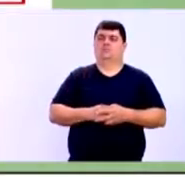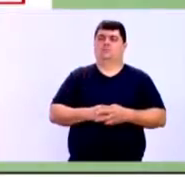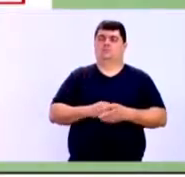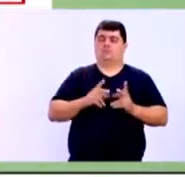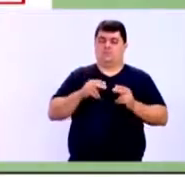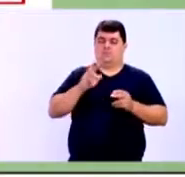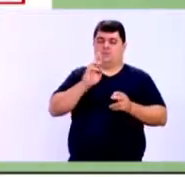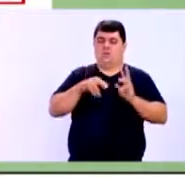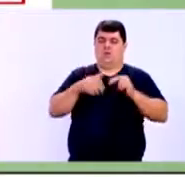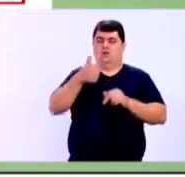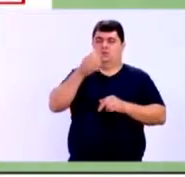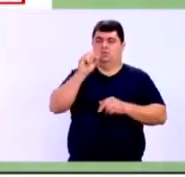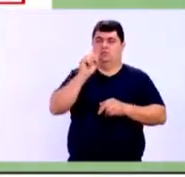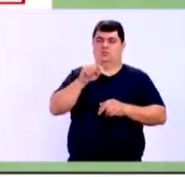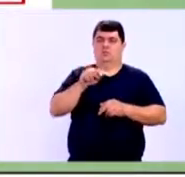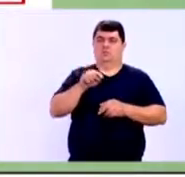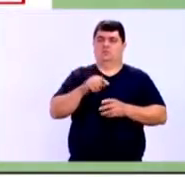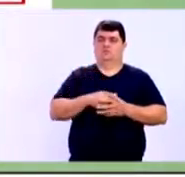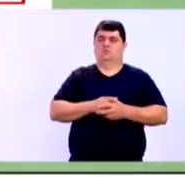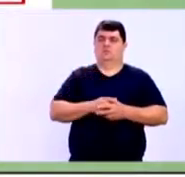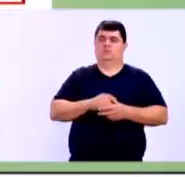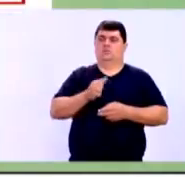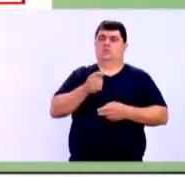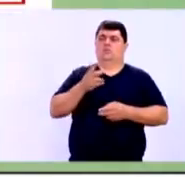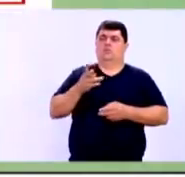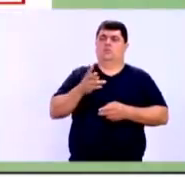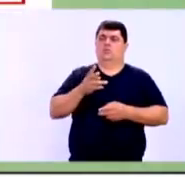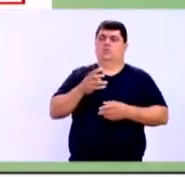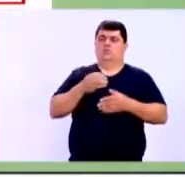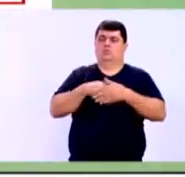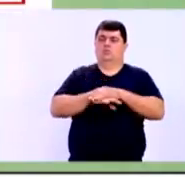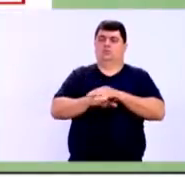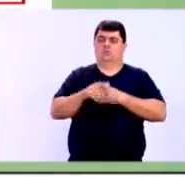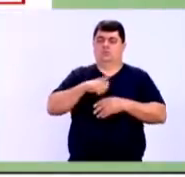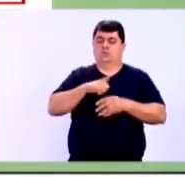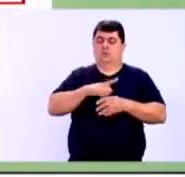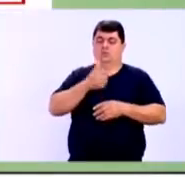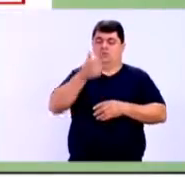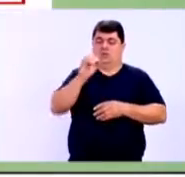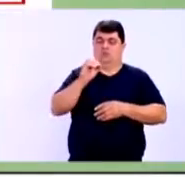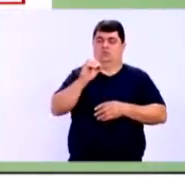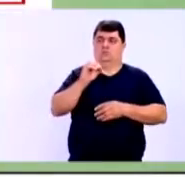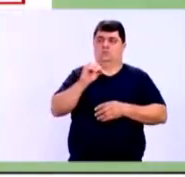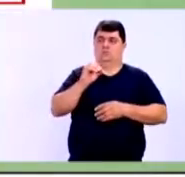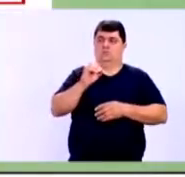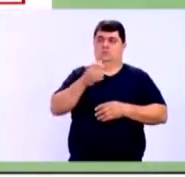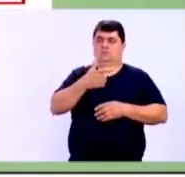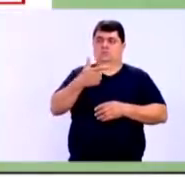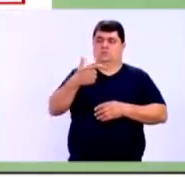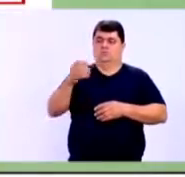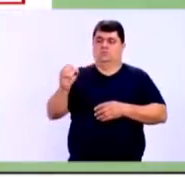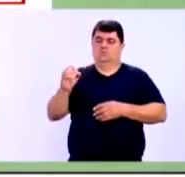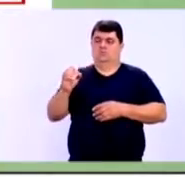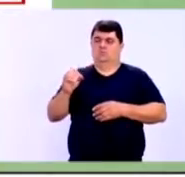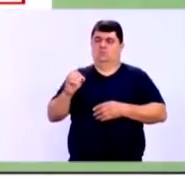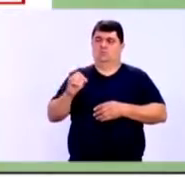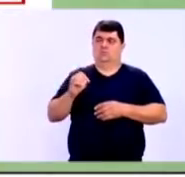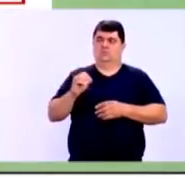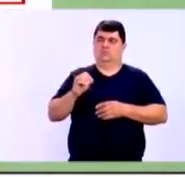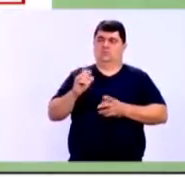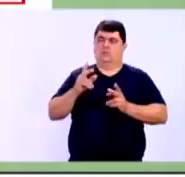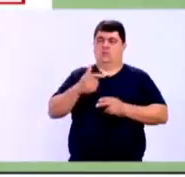mil. E quanto ficou nosso estoque? Ficamos com 10 unidades de 220, valor